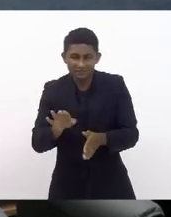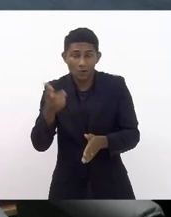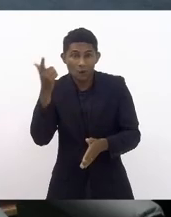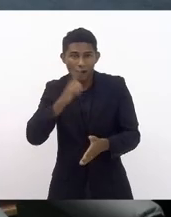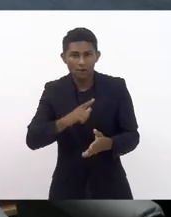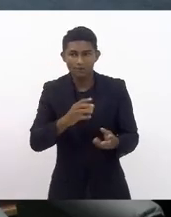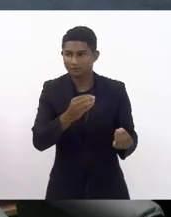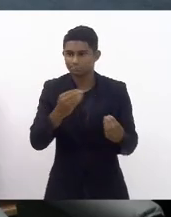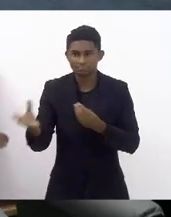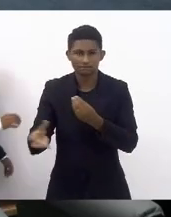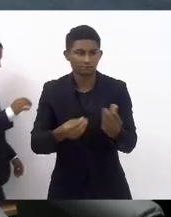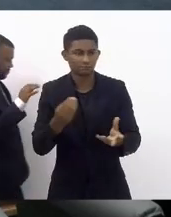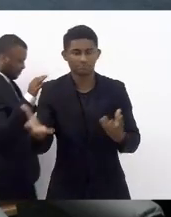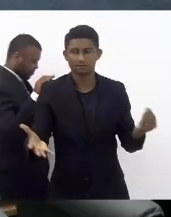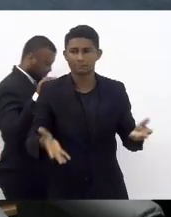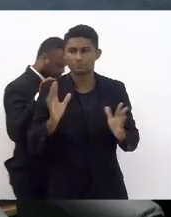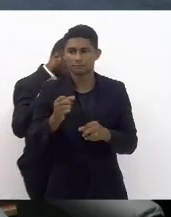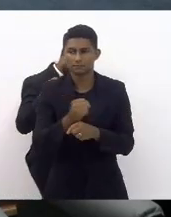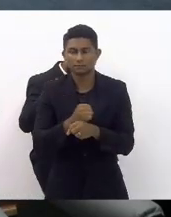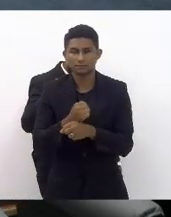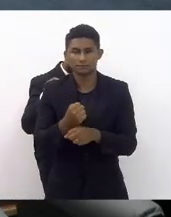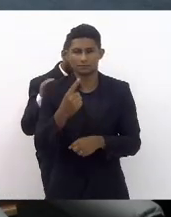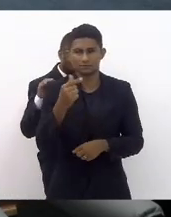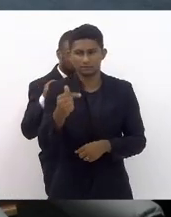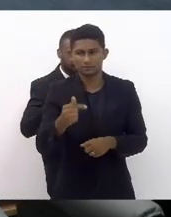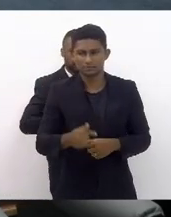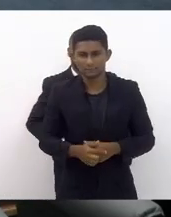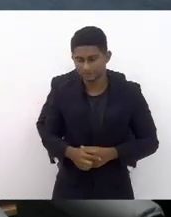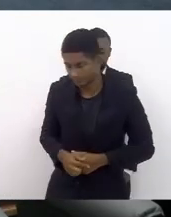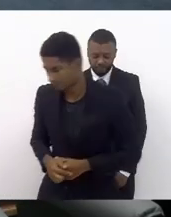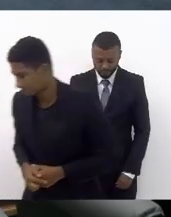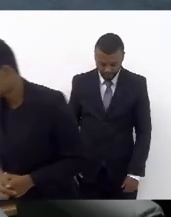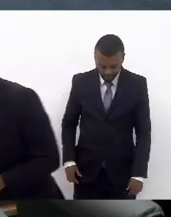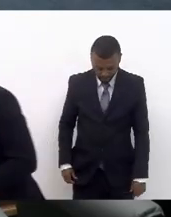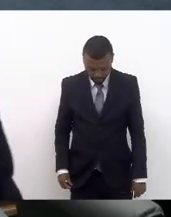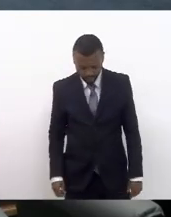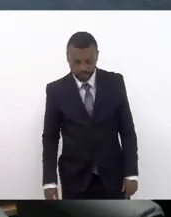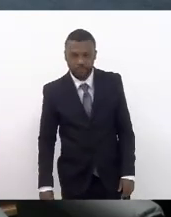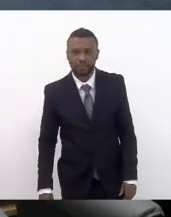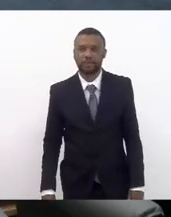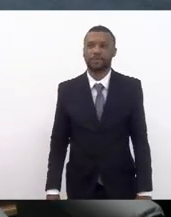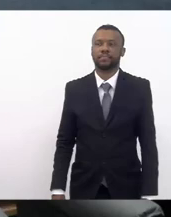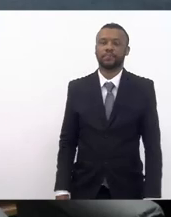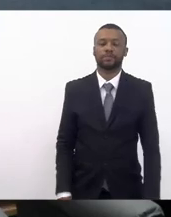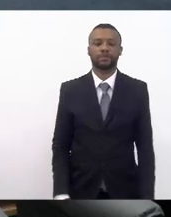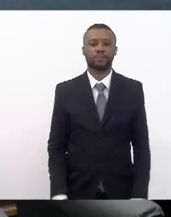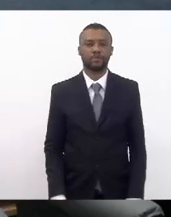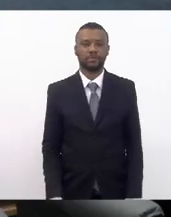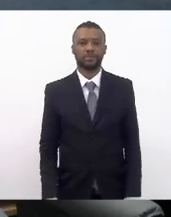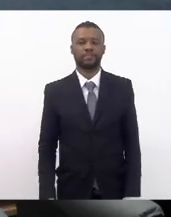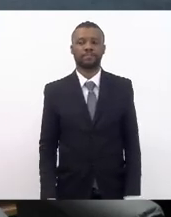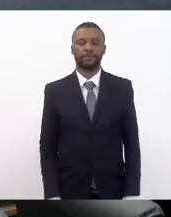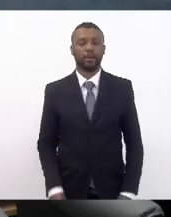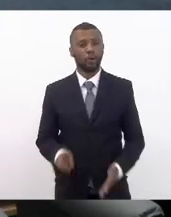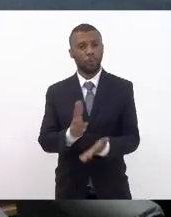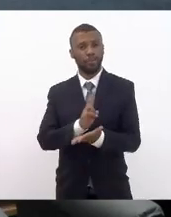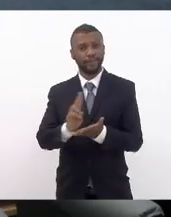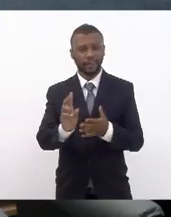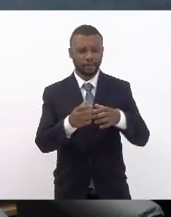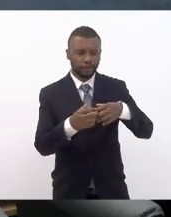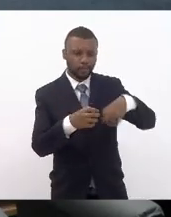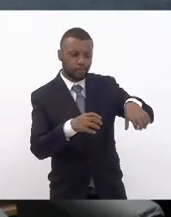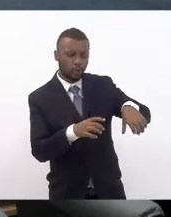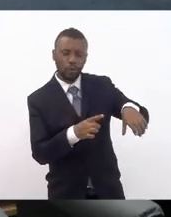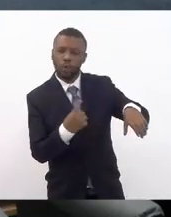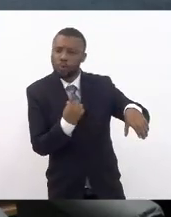disse aqui o presidente, com uma universidade acuada num canto, sem ter e nem dar garantia de um ensino